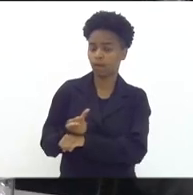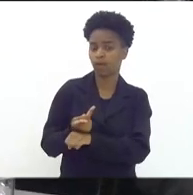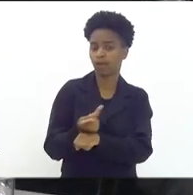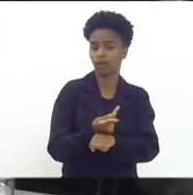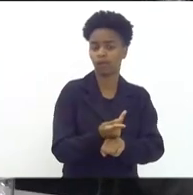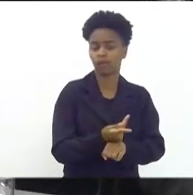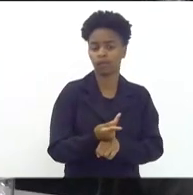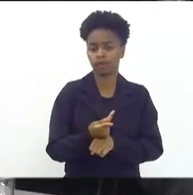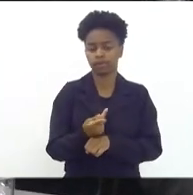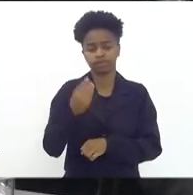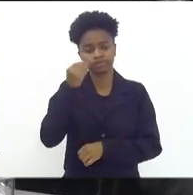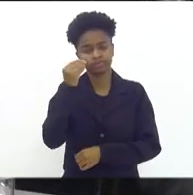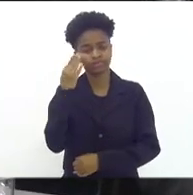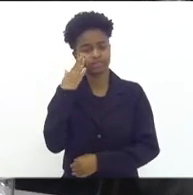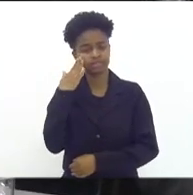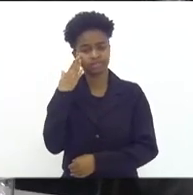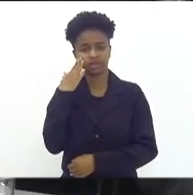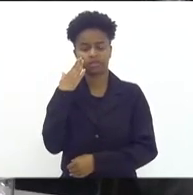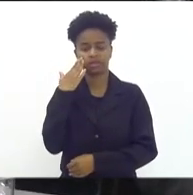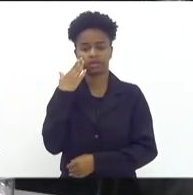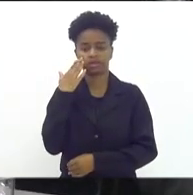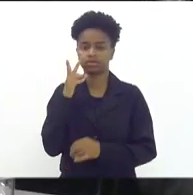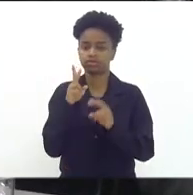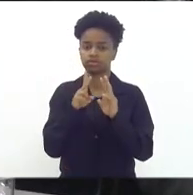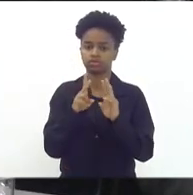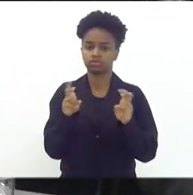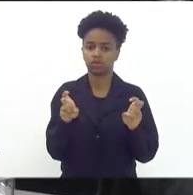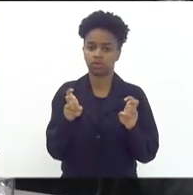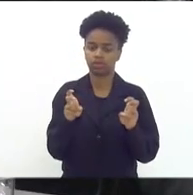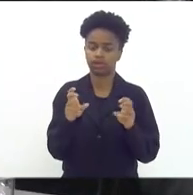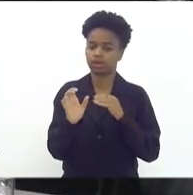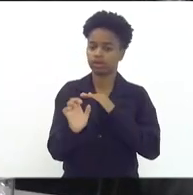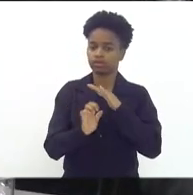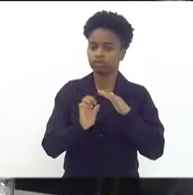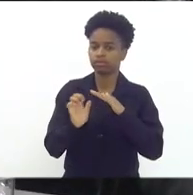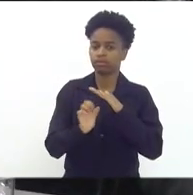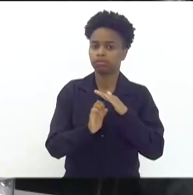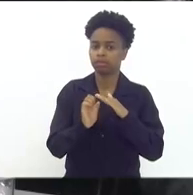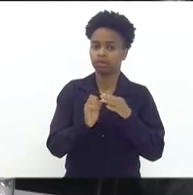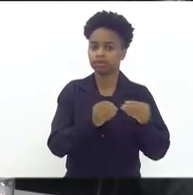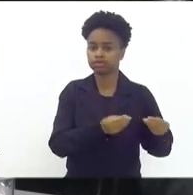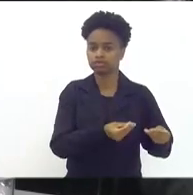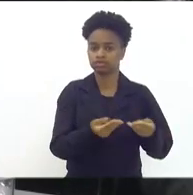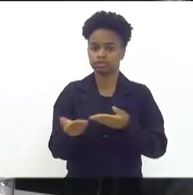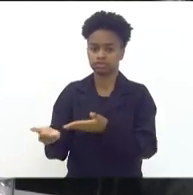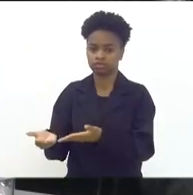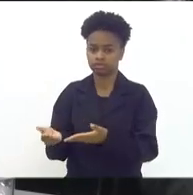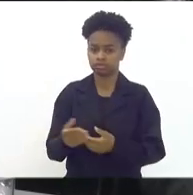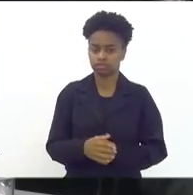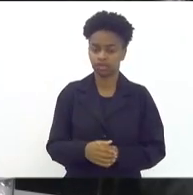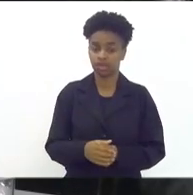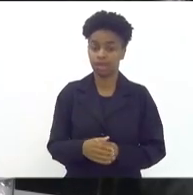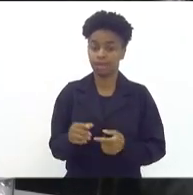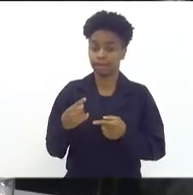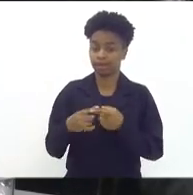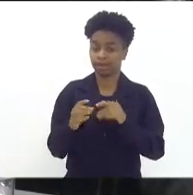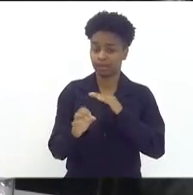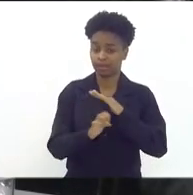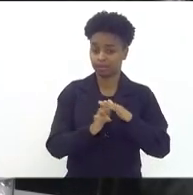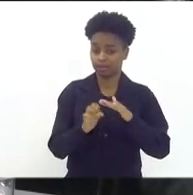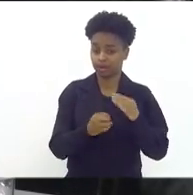saber mais sobre a empresa que presta serviço na verdade a empresa que abastece